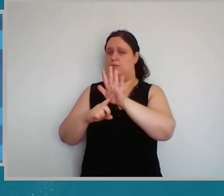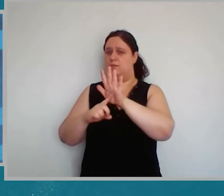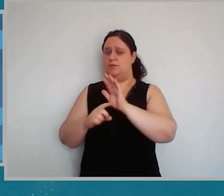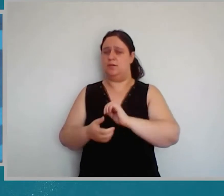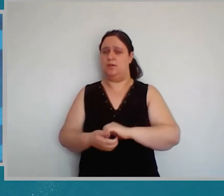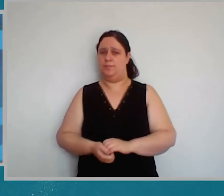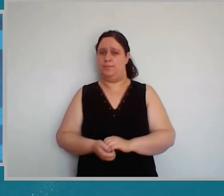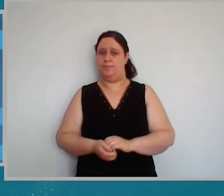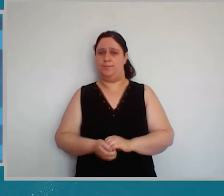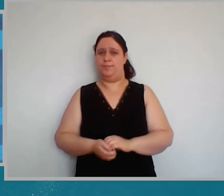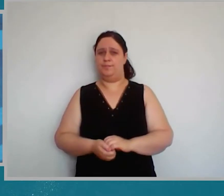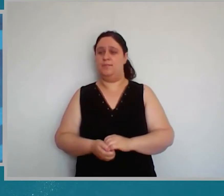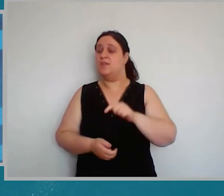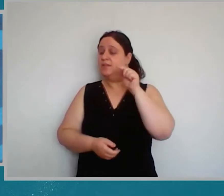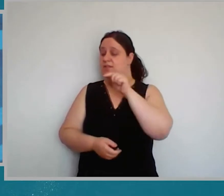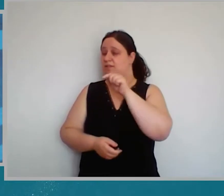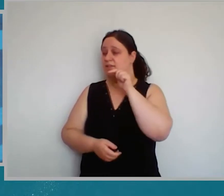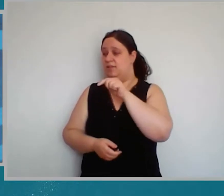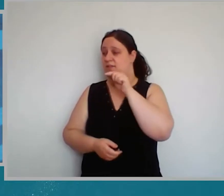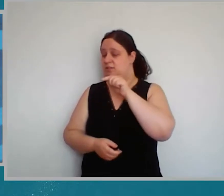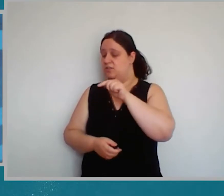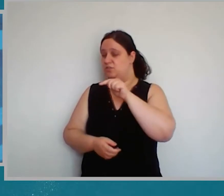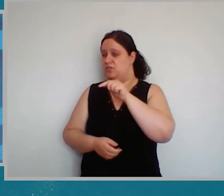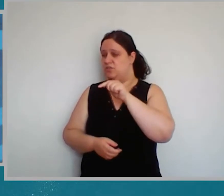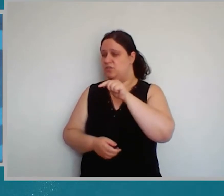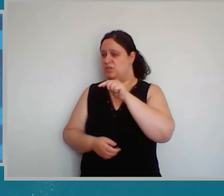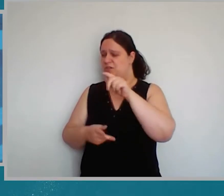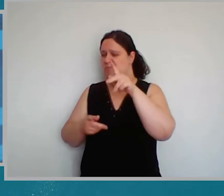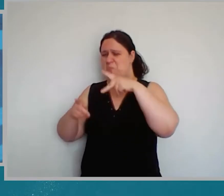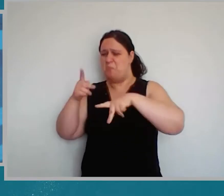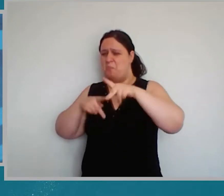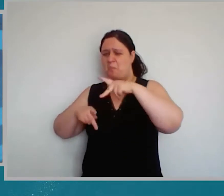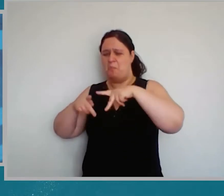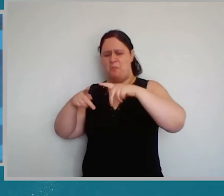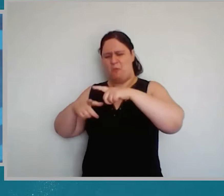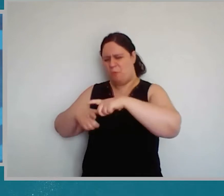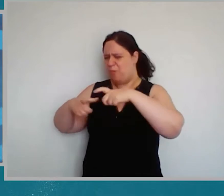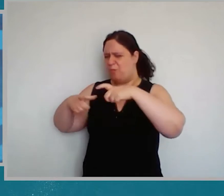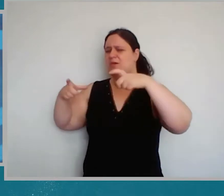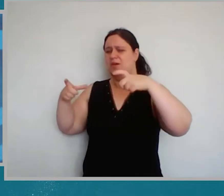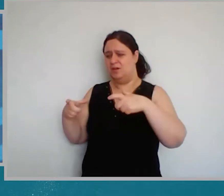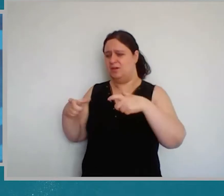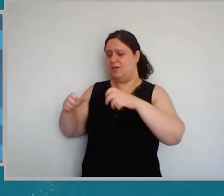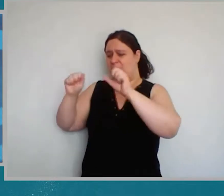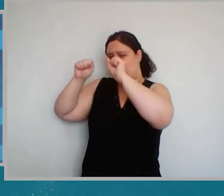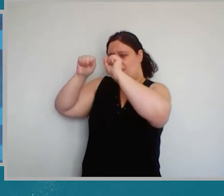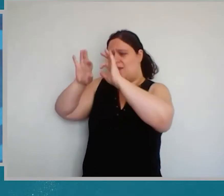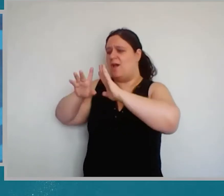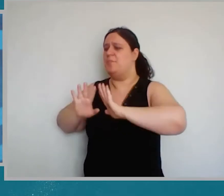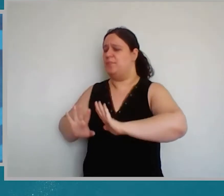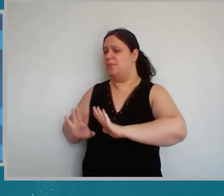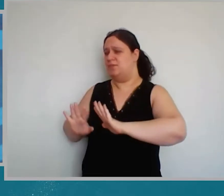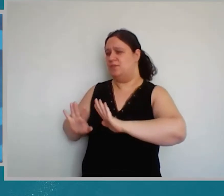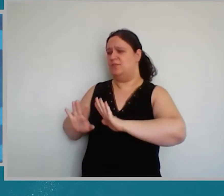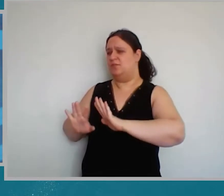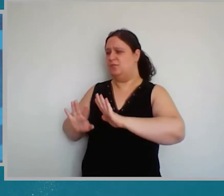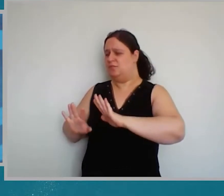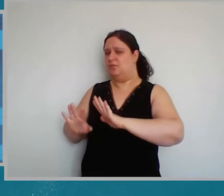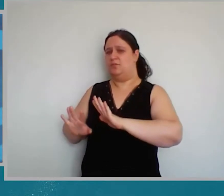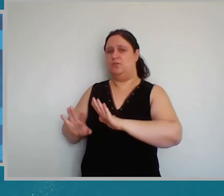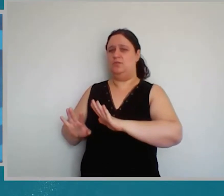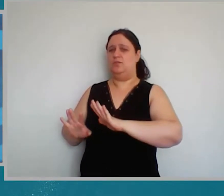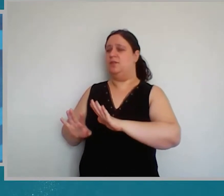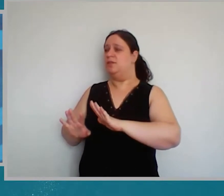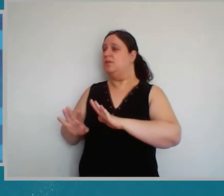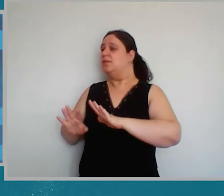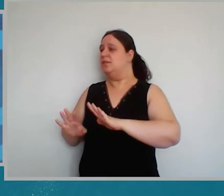ti farei uma grande nação, e te abençoarei, e te engrandecerei o